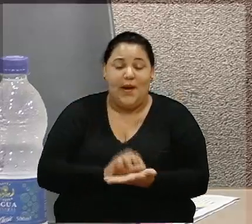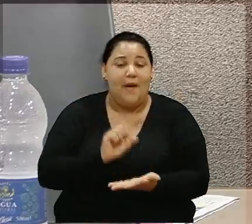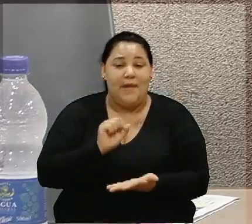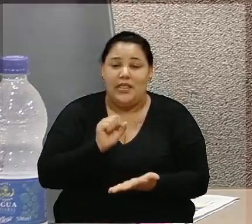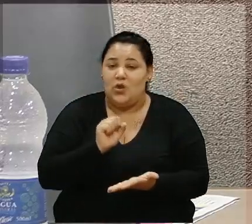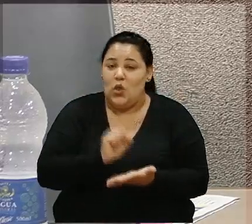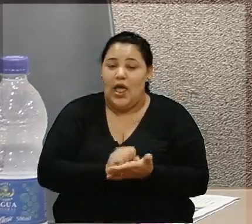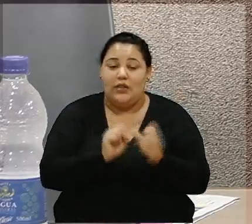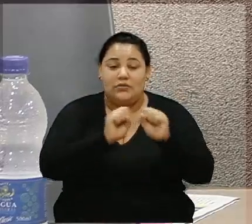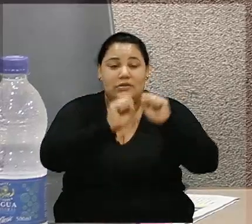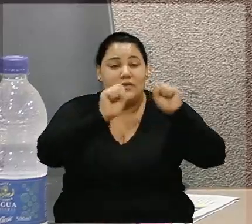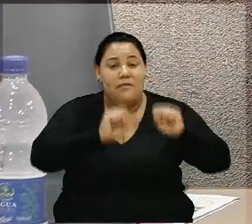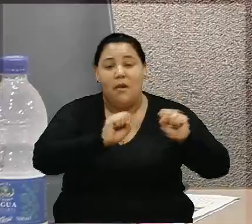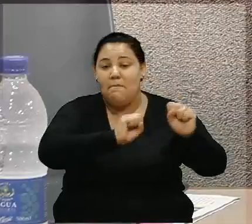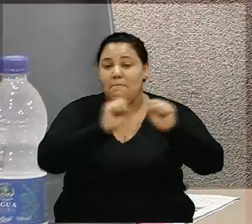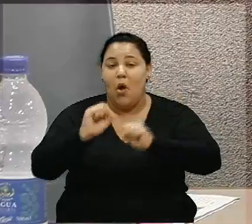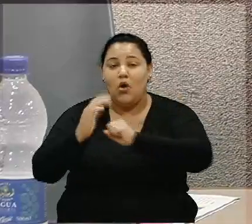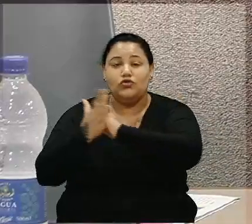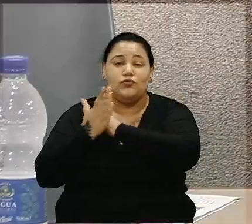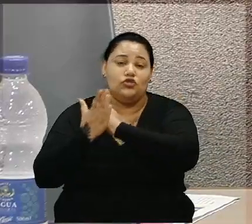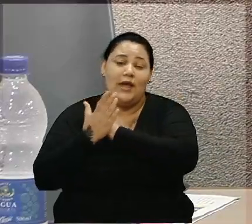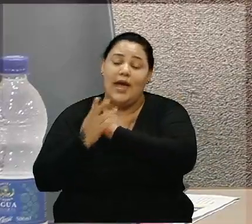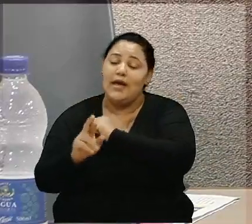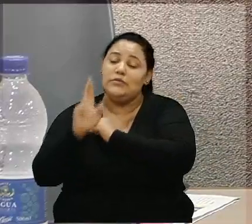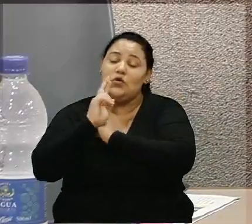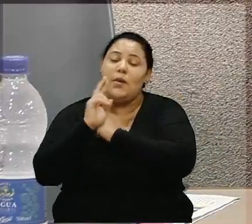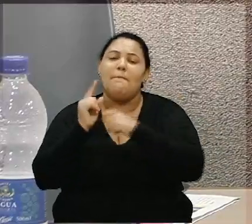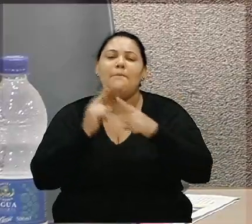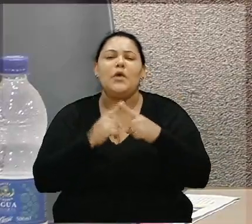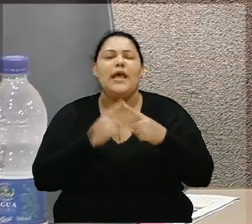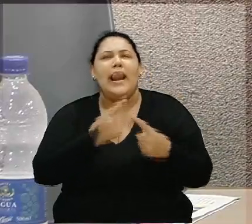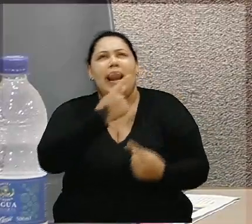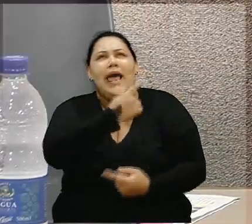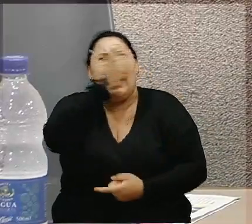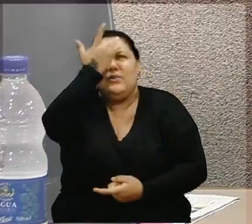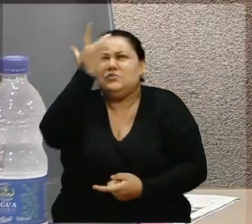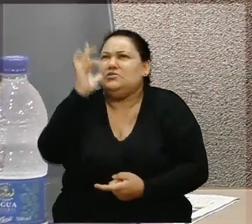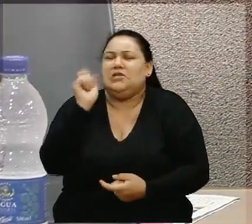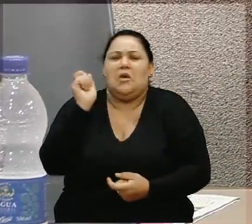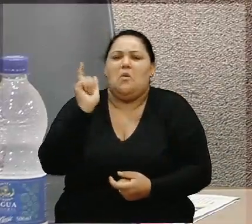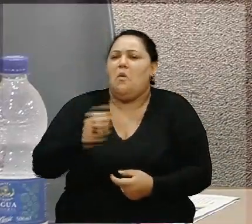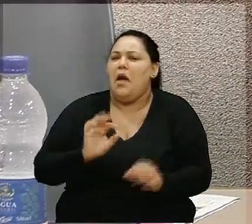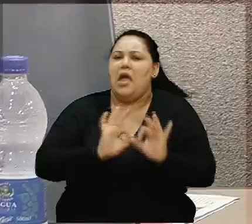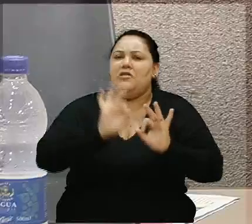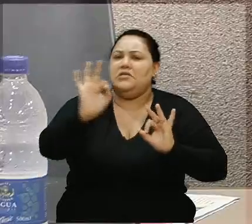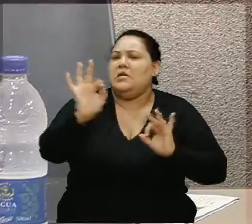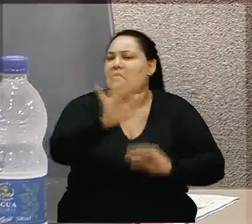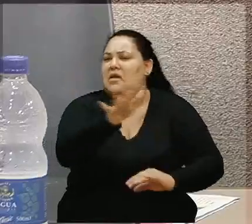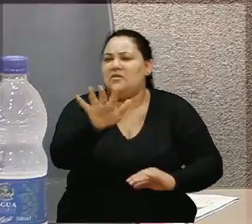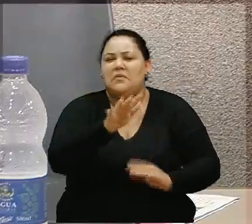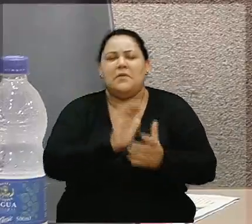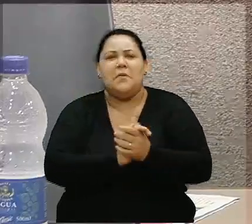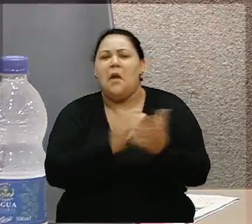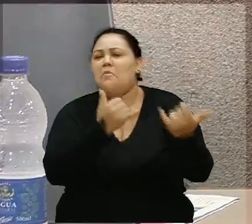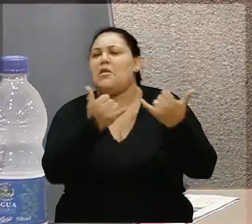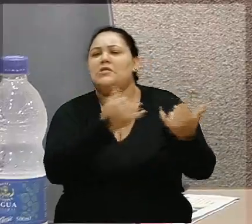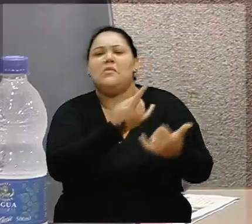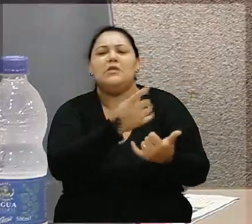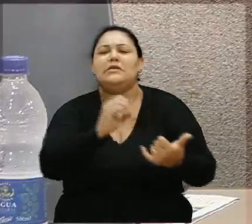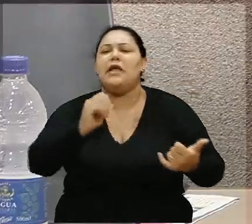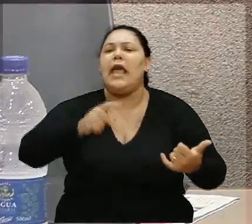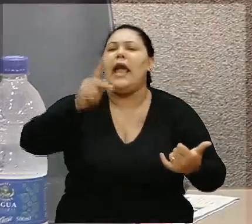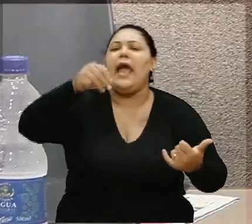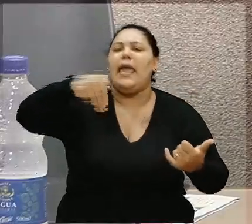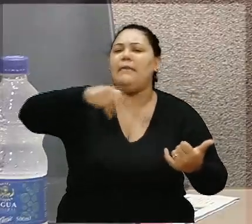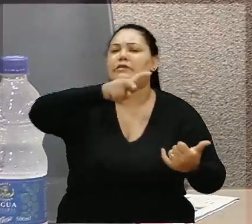essa explicação ali. Por que que lá você pode fazer, eu não sei qual é a distância, mas vamos lá, 100 quilômetros,